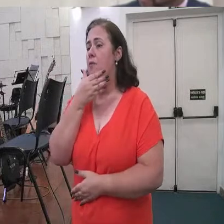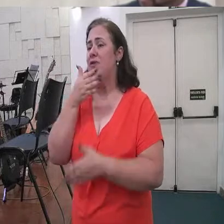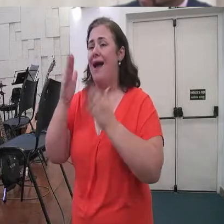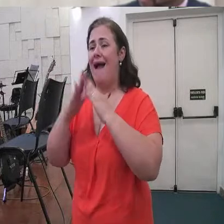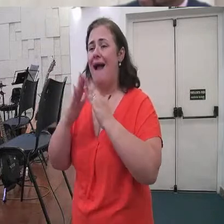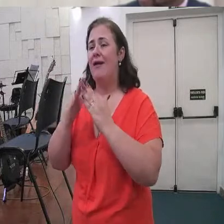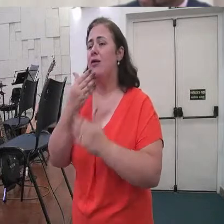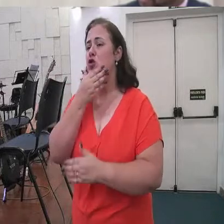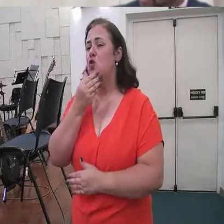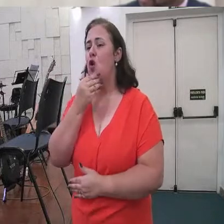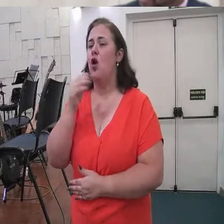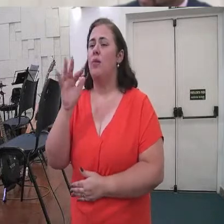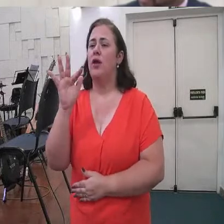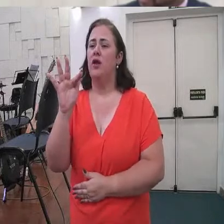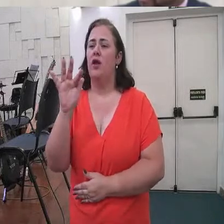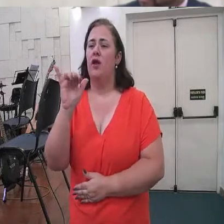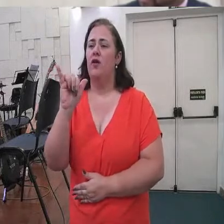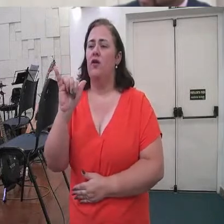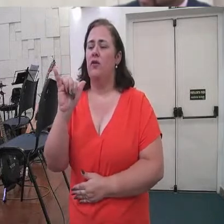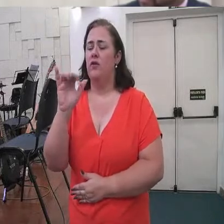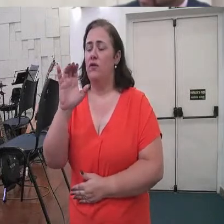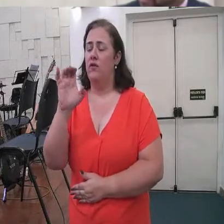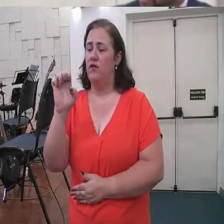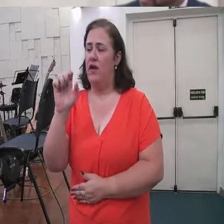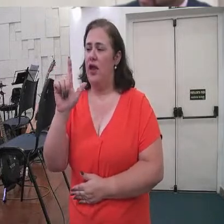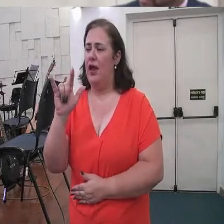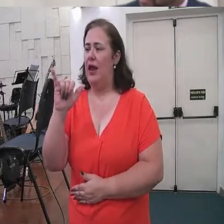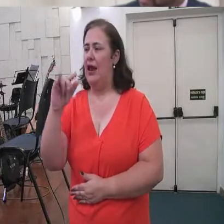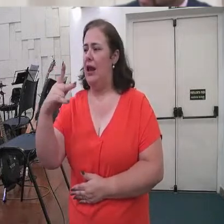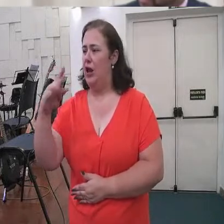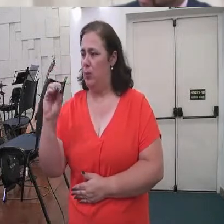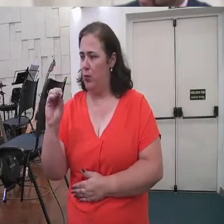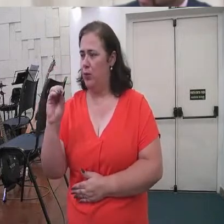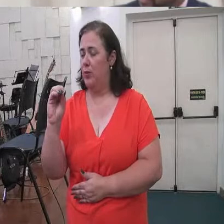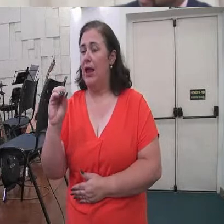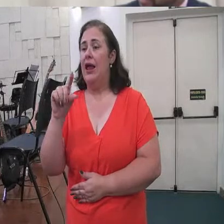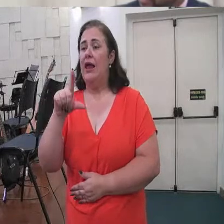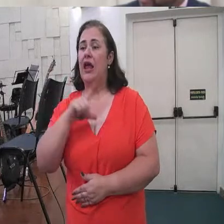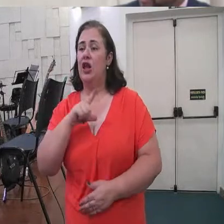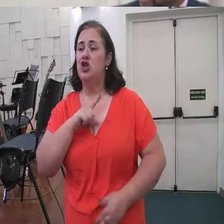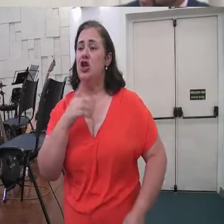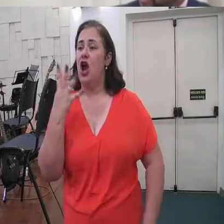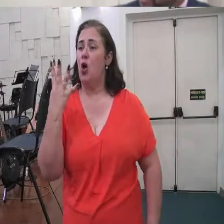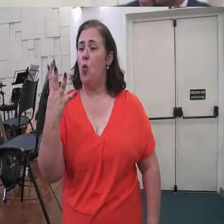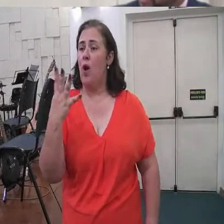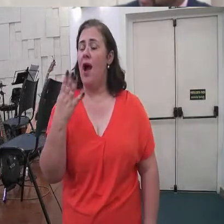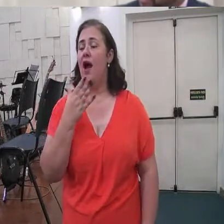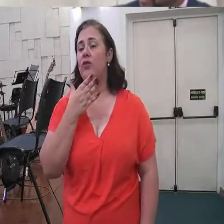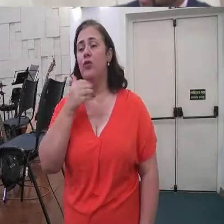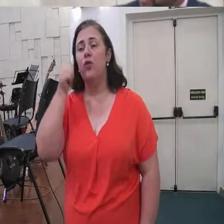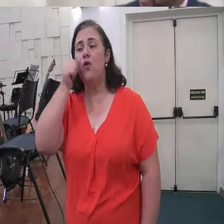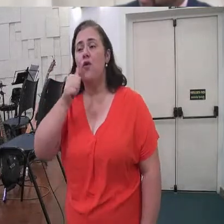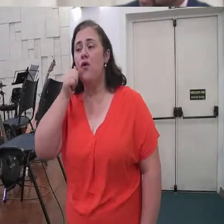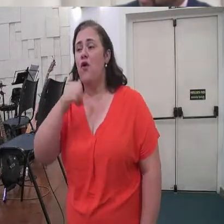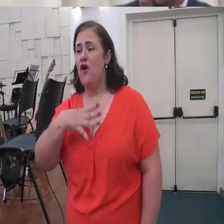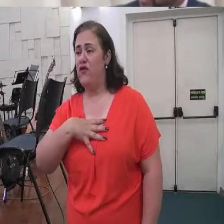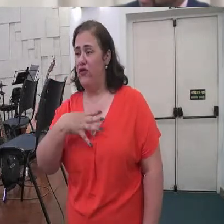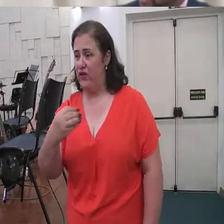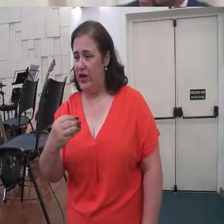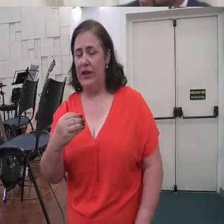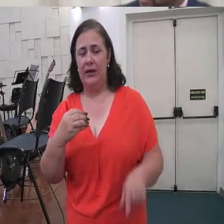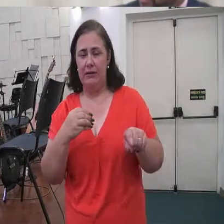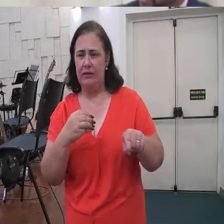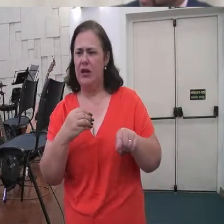ele. Tinha este 4 filhas donzelas que profetizavam. Demorando-nos ali alguns